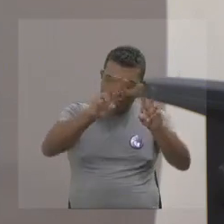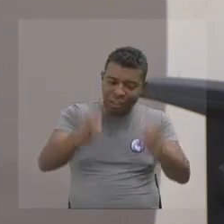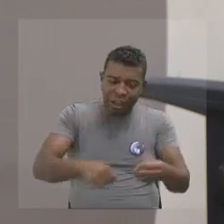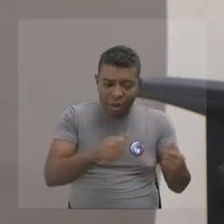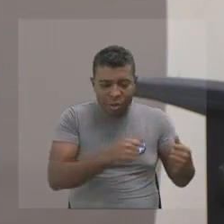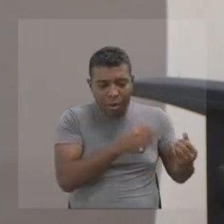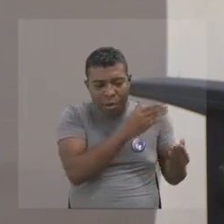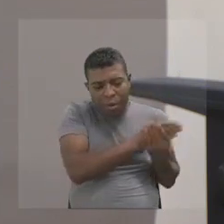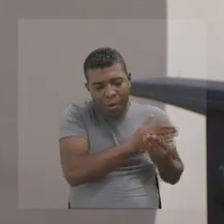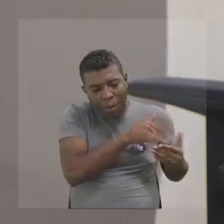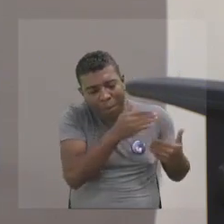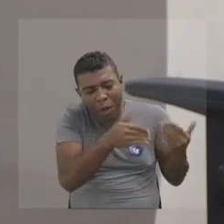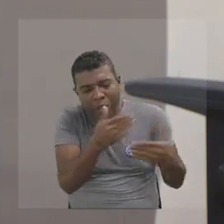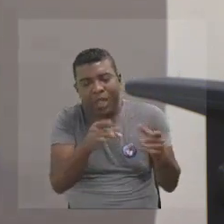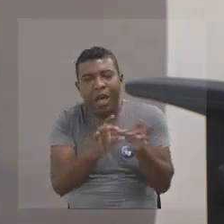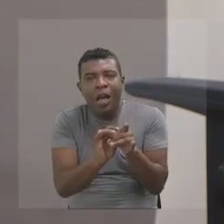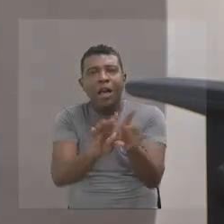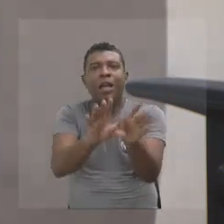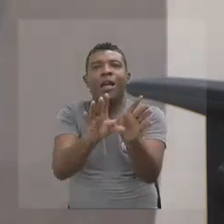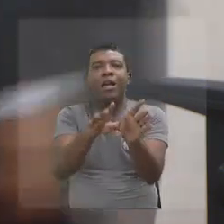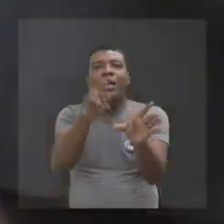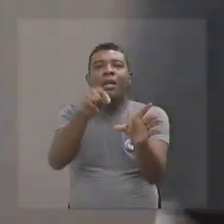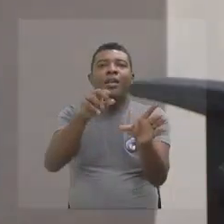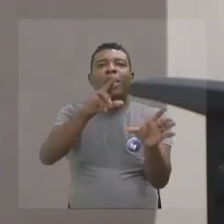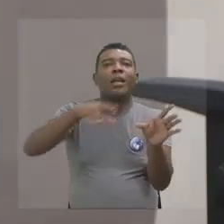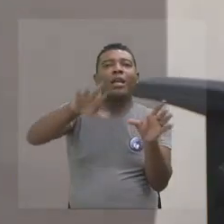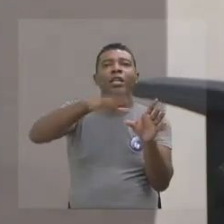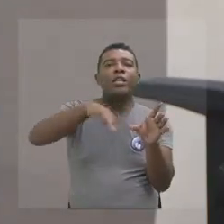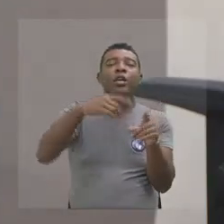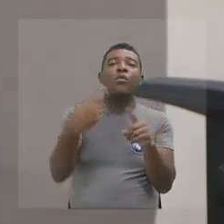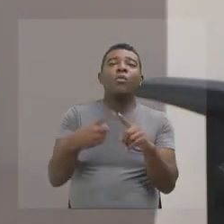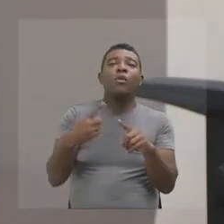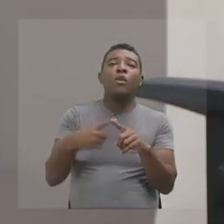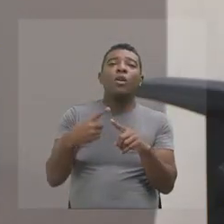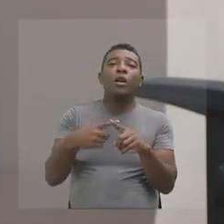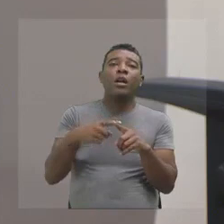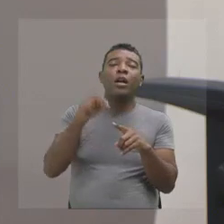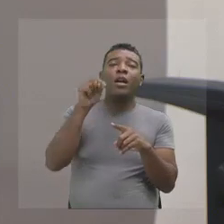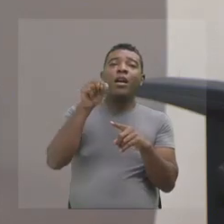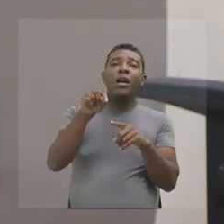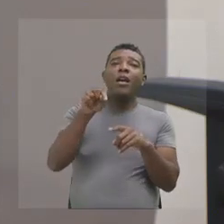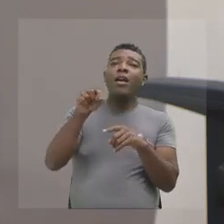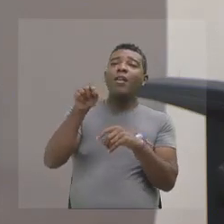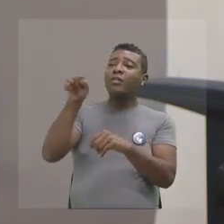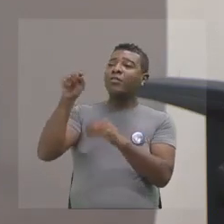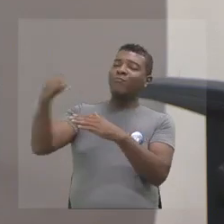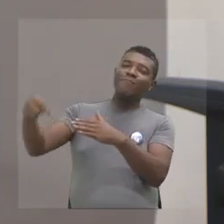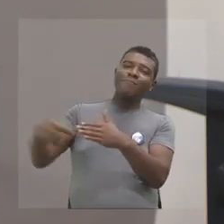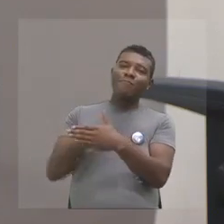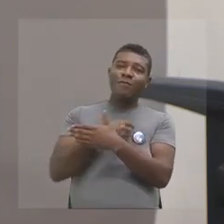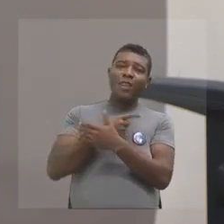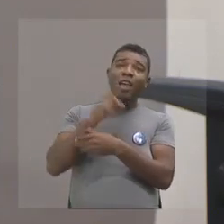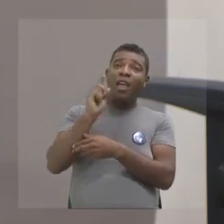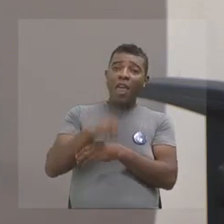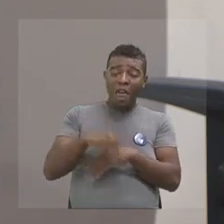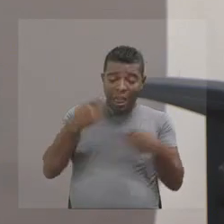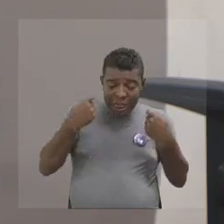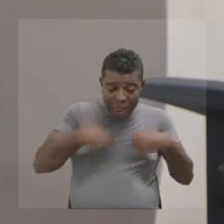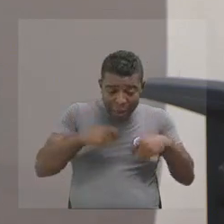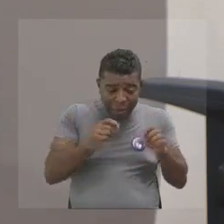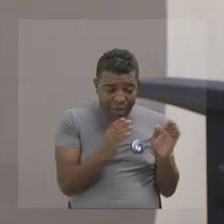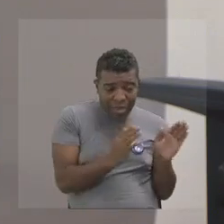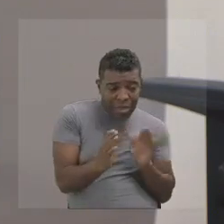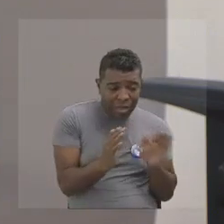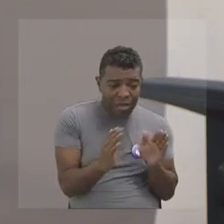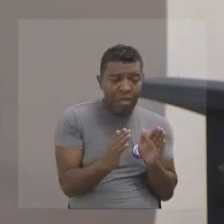de licenciamento e nessa região Exatamente porque a questão que você traz é uma demanda sazonal ou já